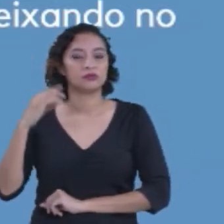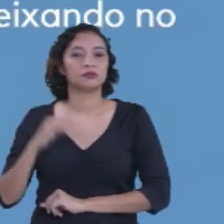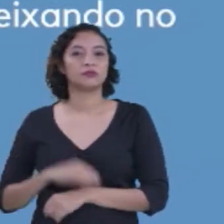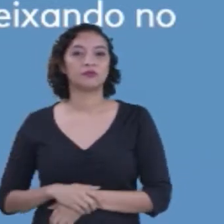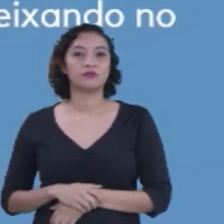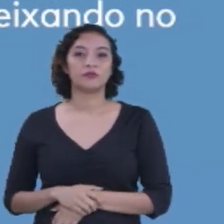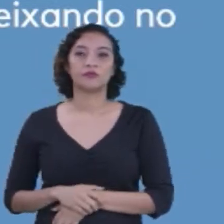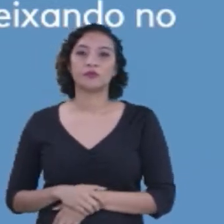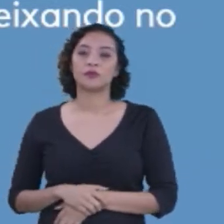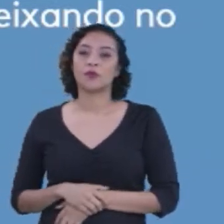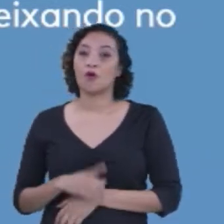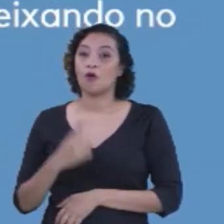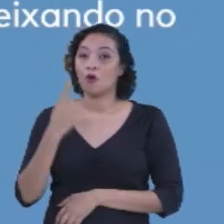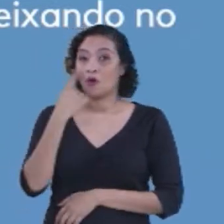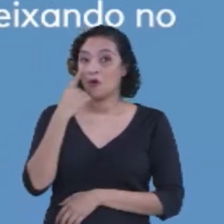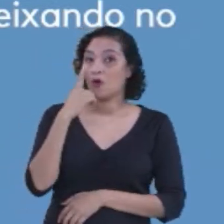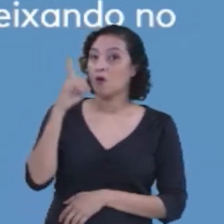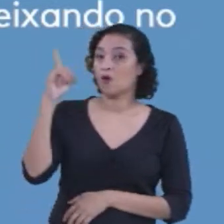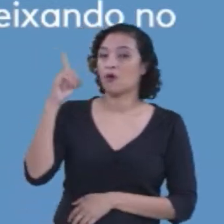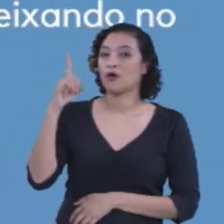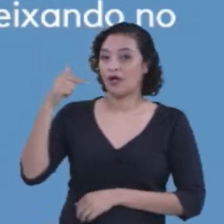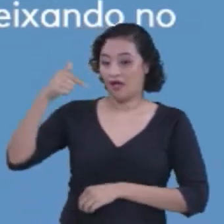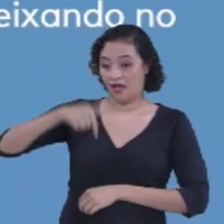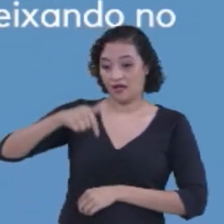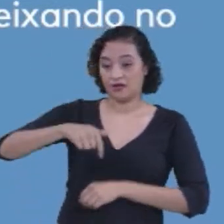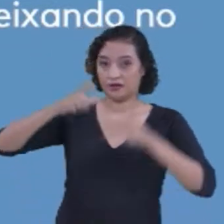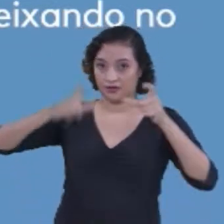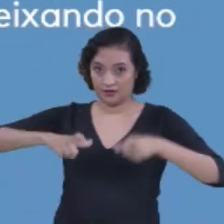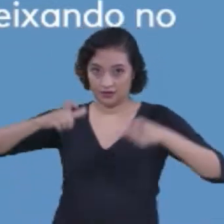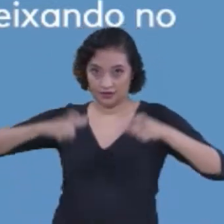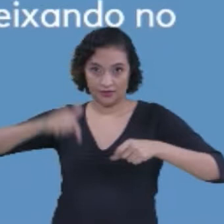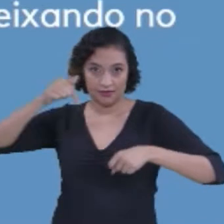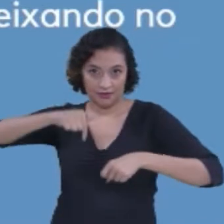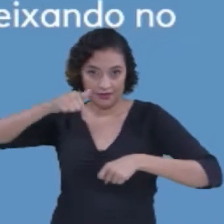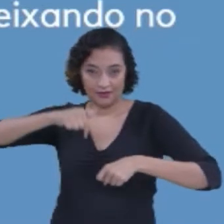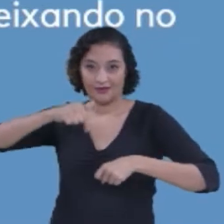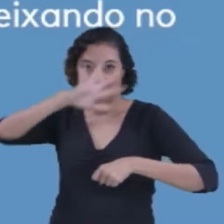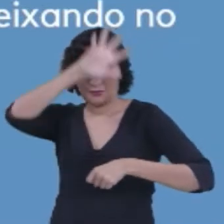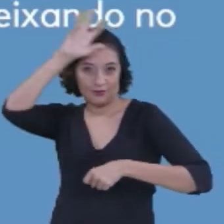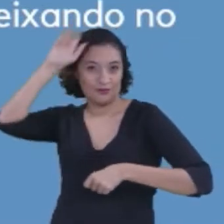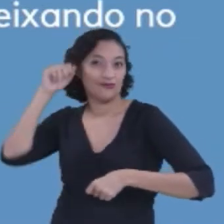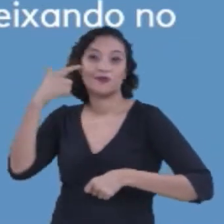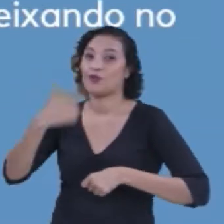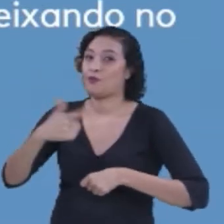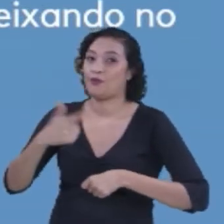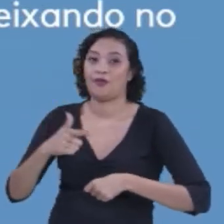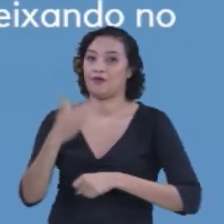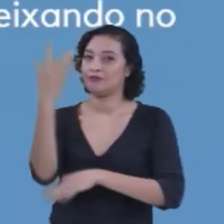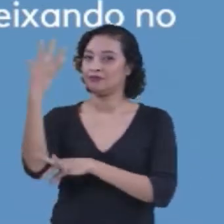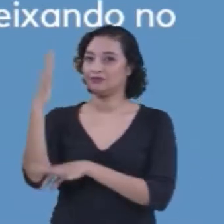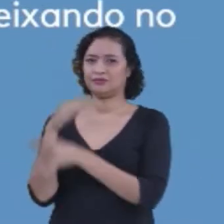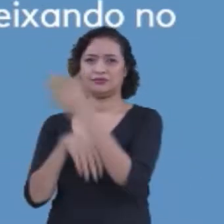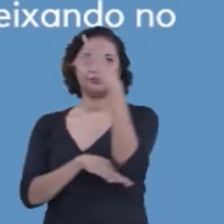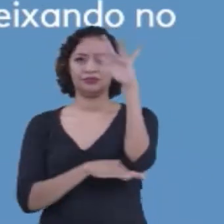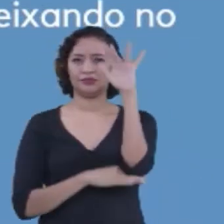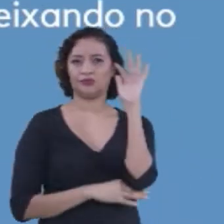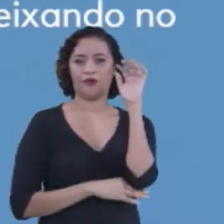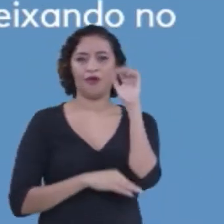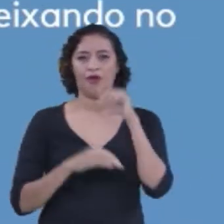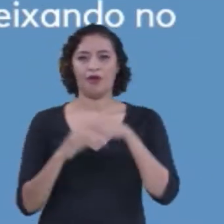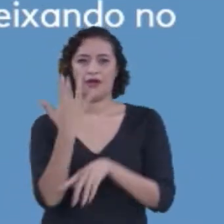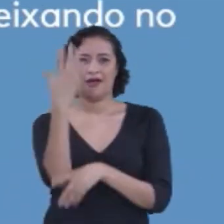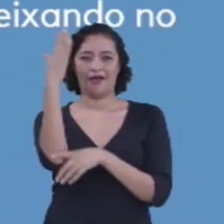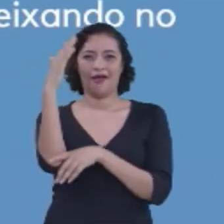Apesar de não fazer parte da nossa fauna, flora, da nossa flora, olha só,